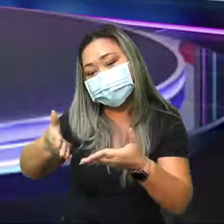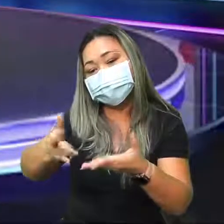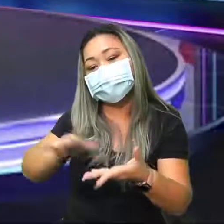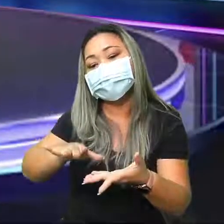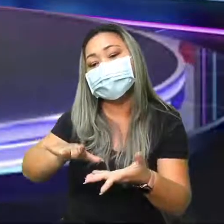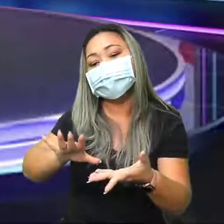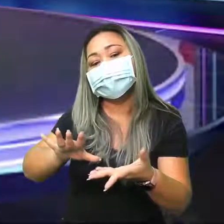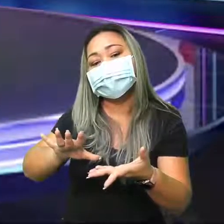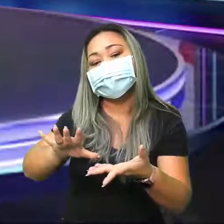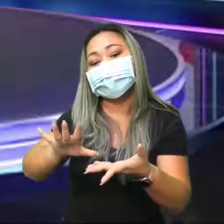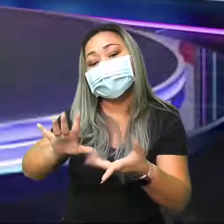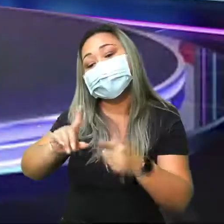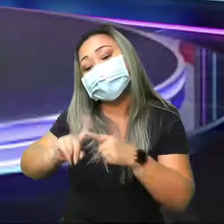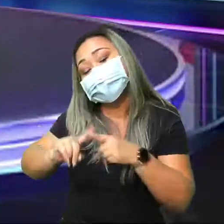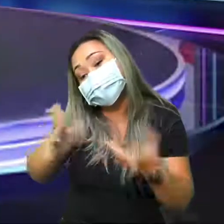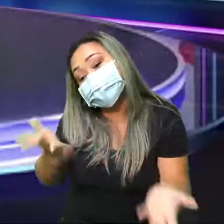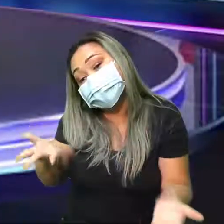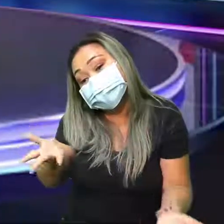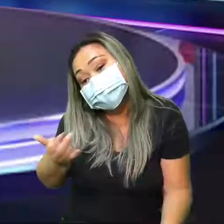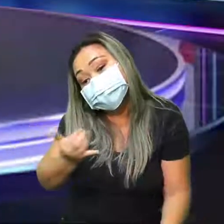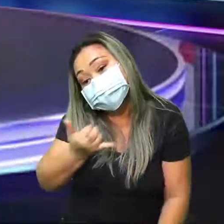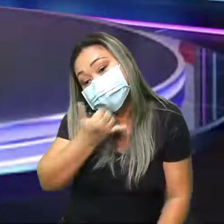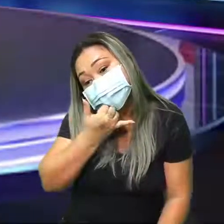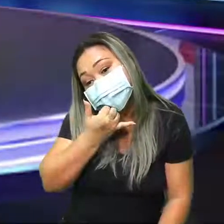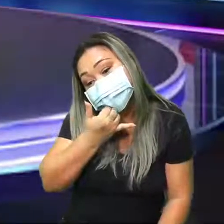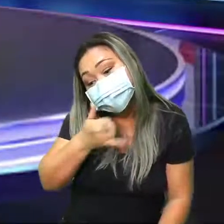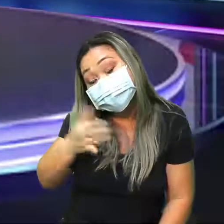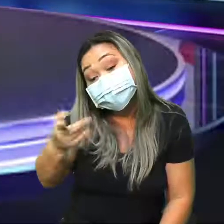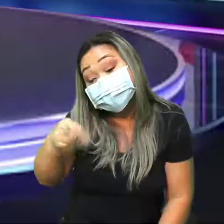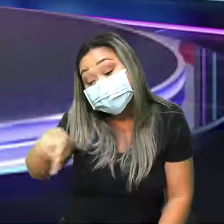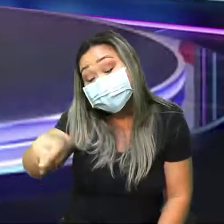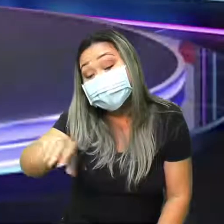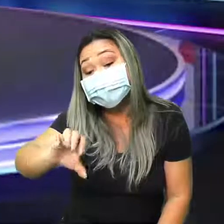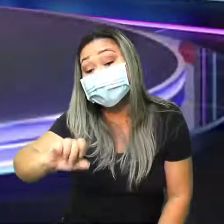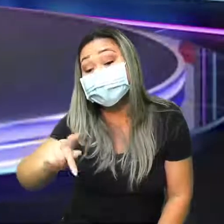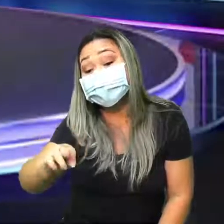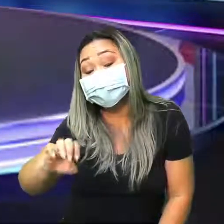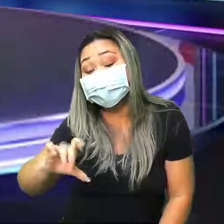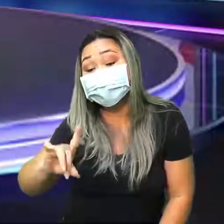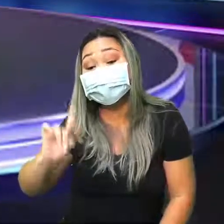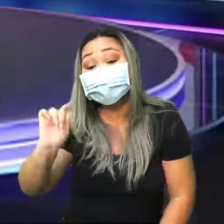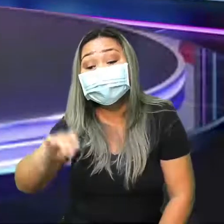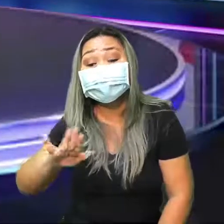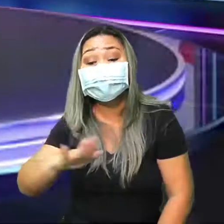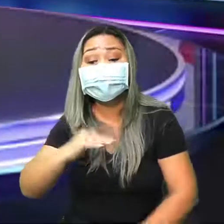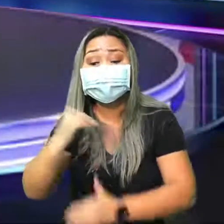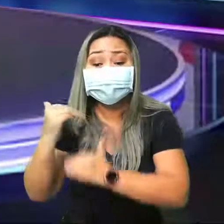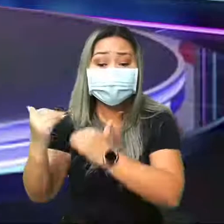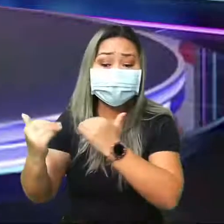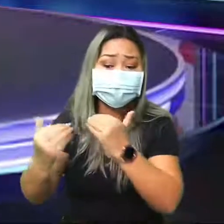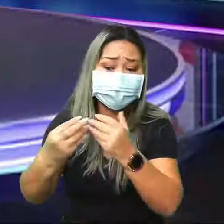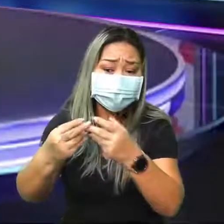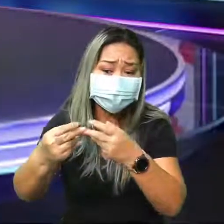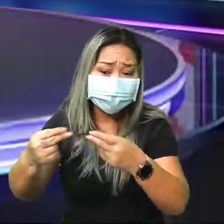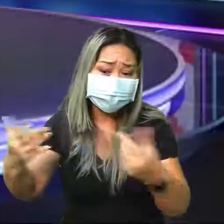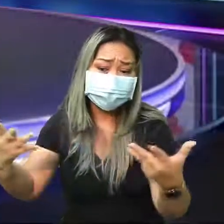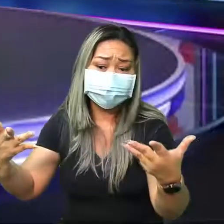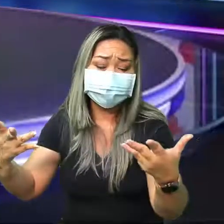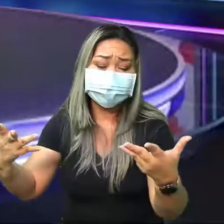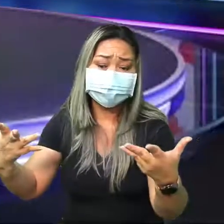infelizmente, você vai ter que auxiliar, porque essa espécie pode correr risco de extinção. E aí o ser humano entra,